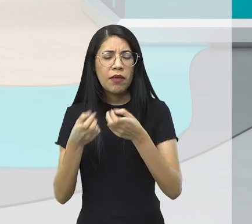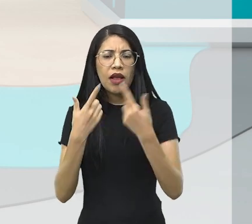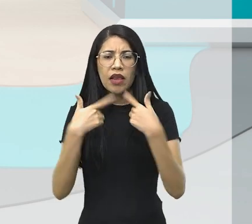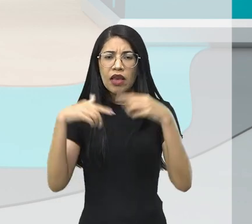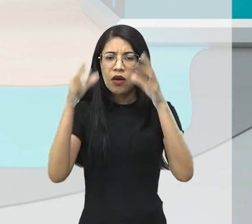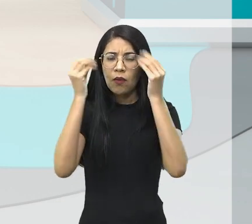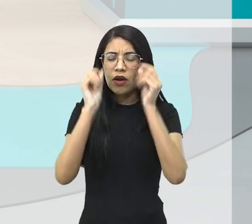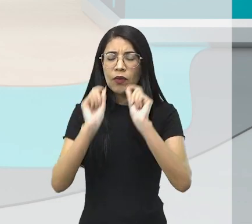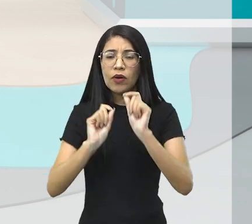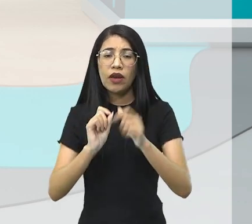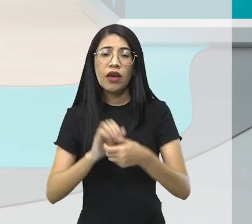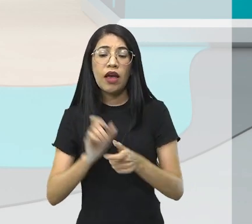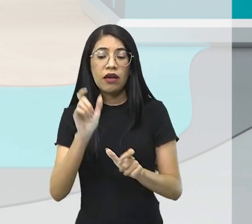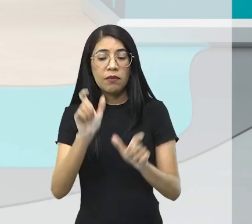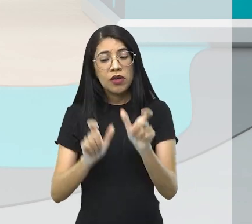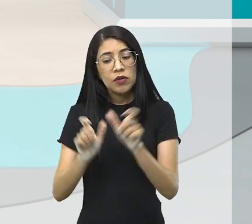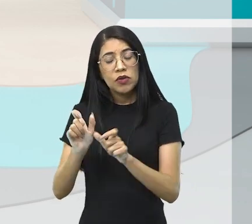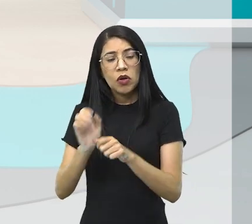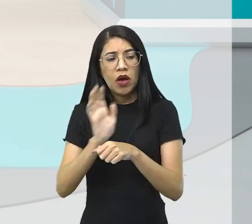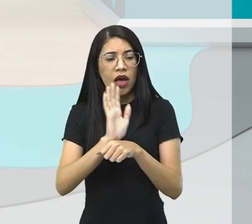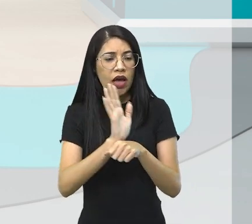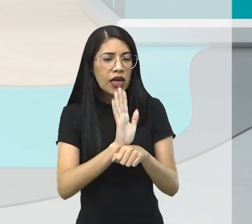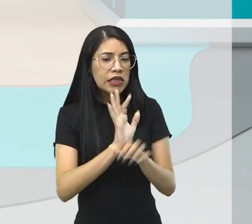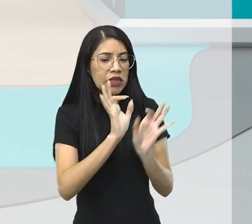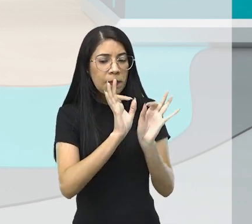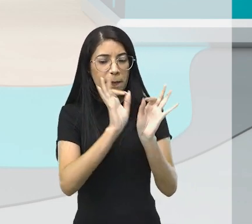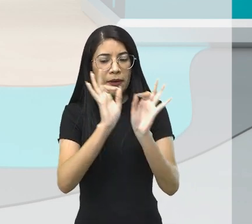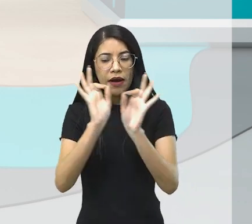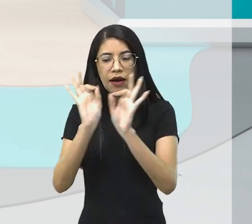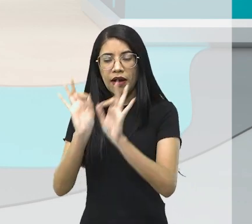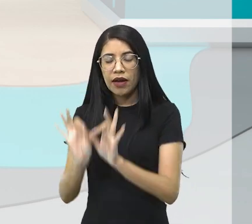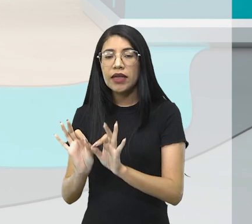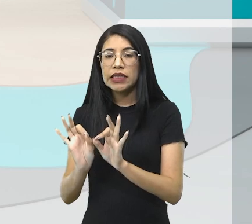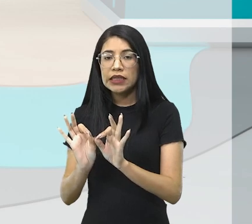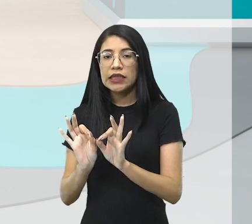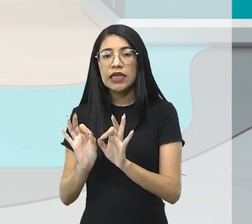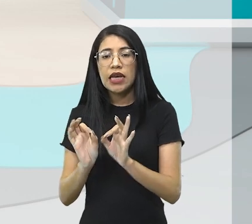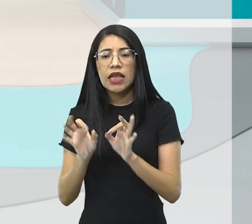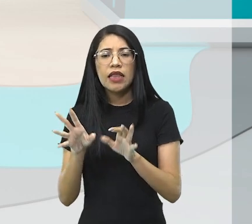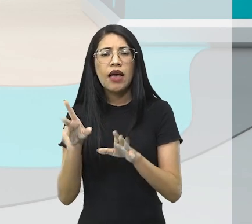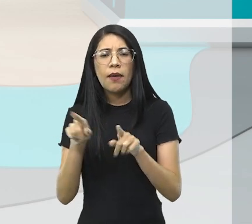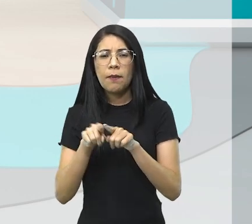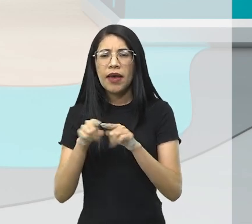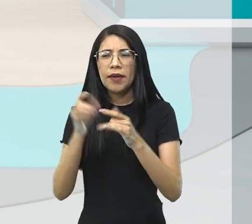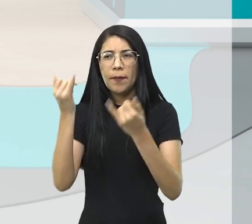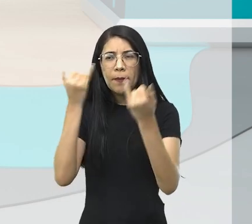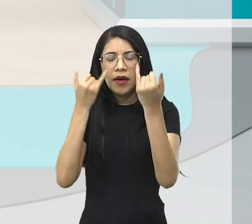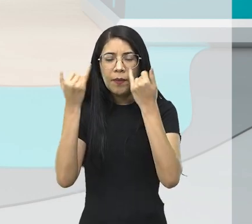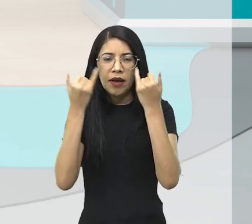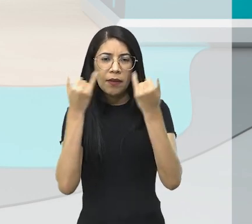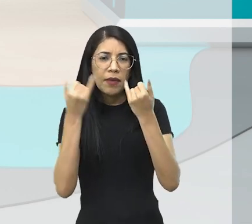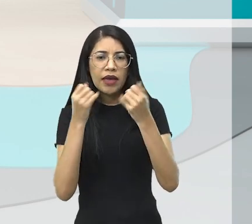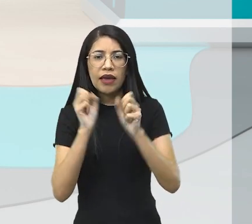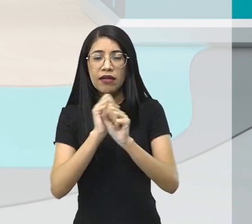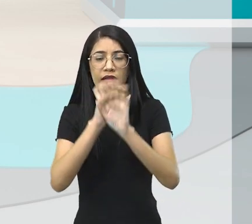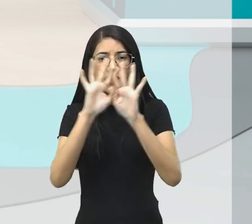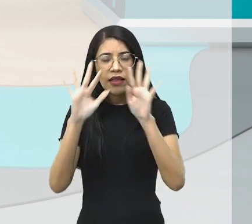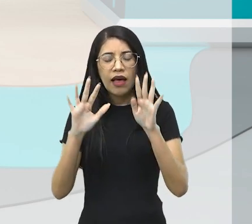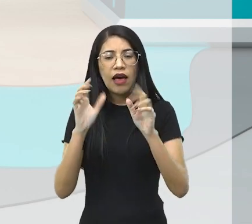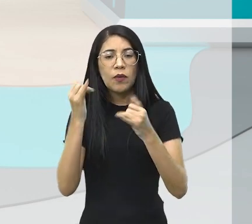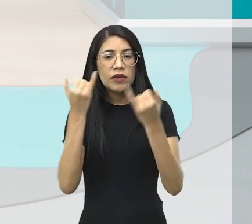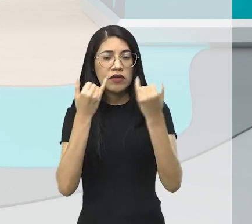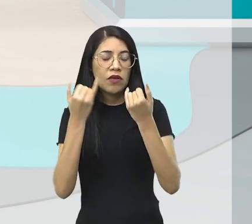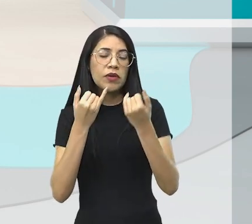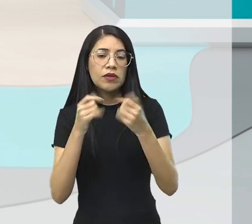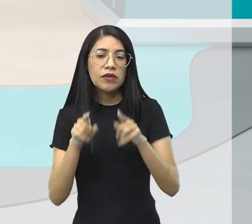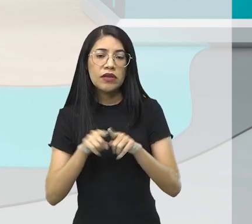vezes as pessoas querem mais assistir, né, um vídeo, quer ouvir algo que seja mais evidente sobre,